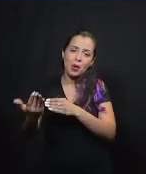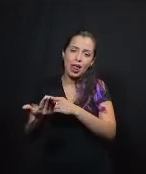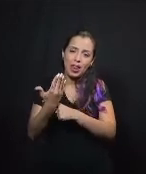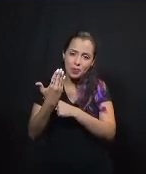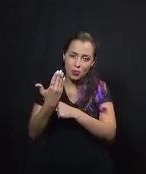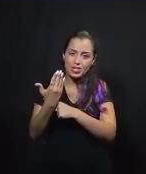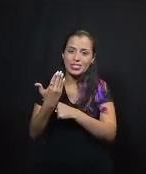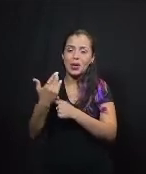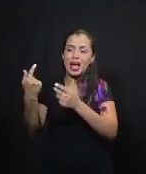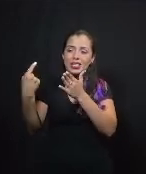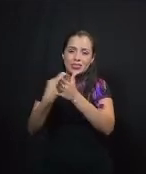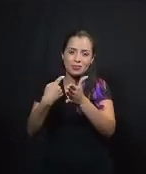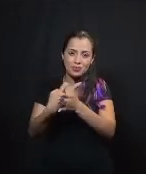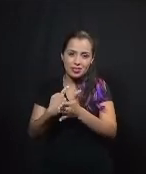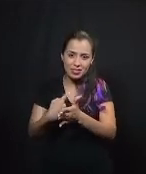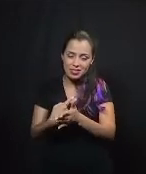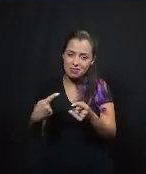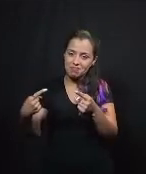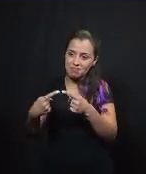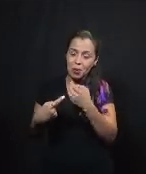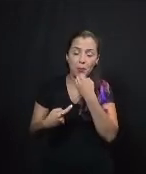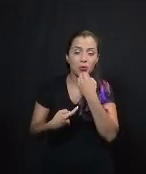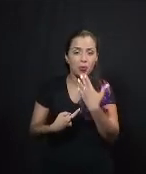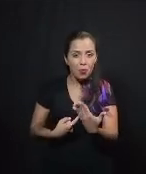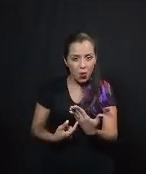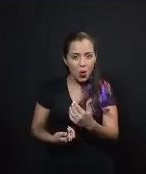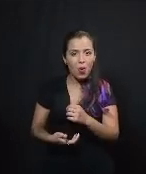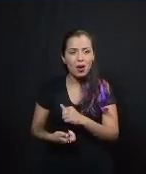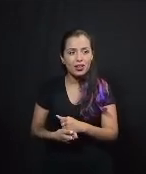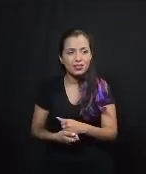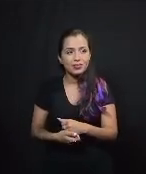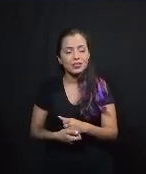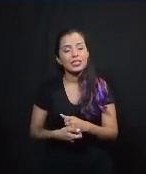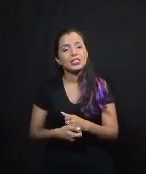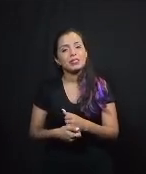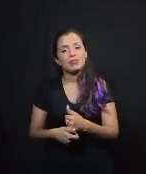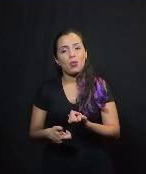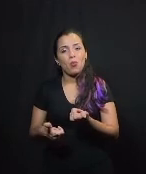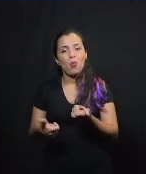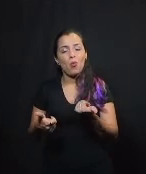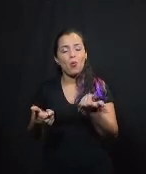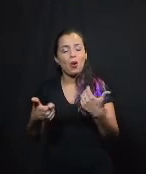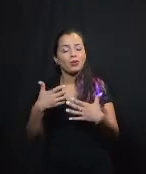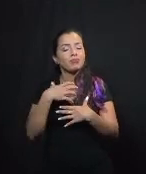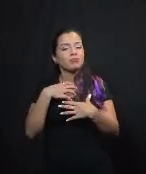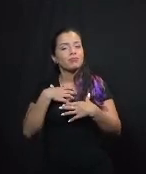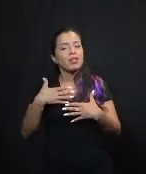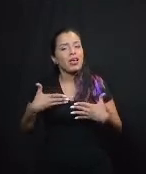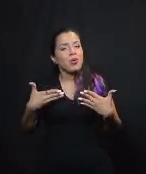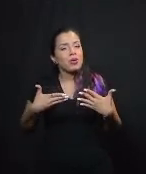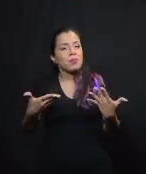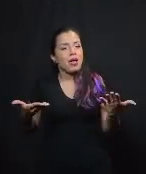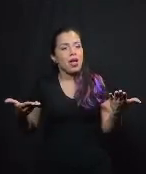as perguntas muito oportunas que vieram, né? O nosso clima,